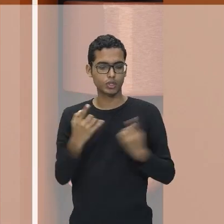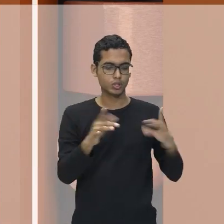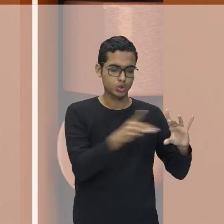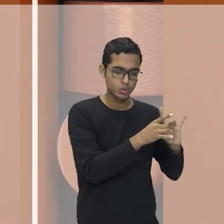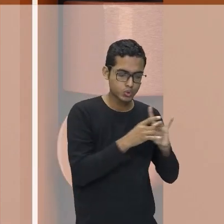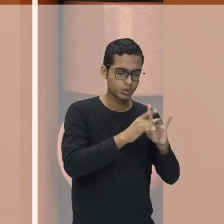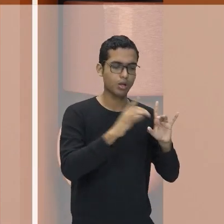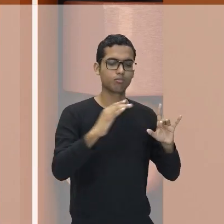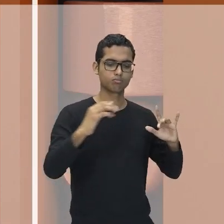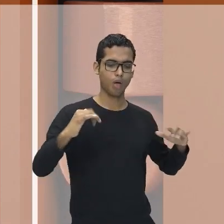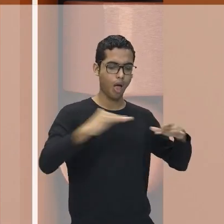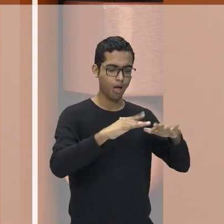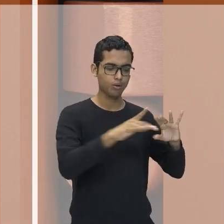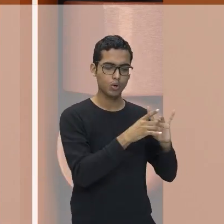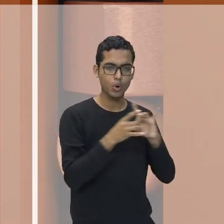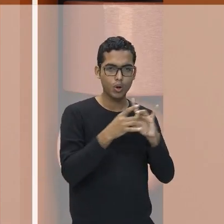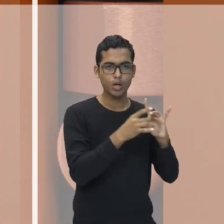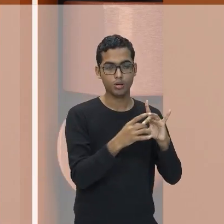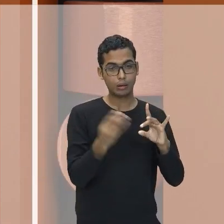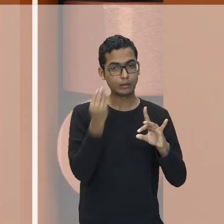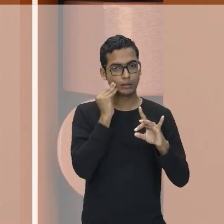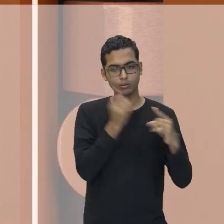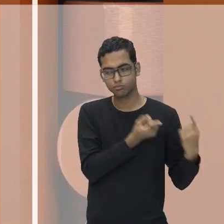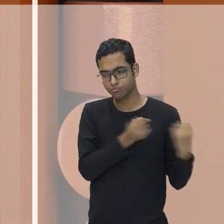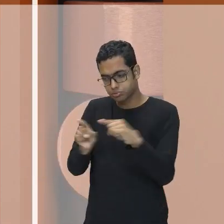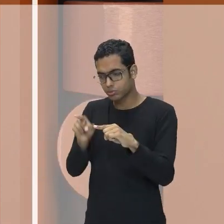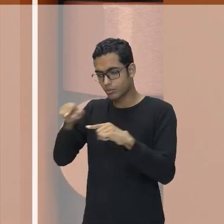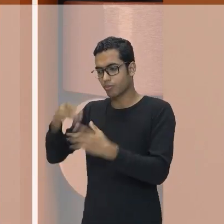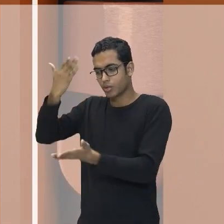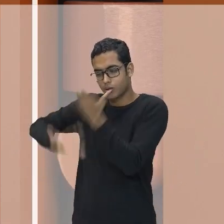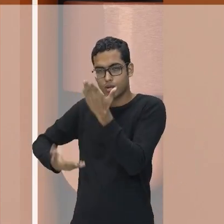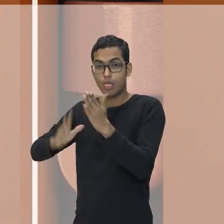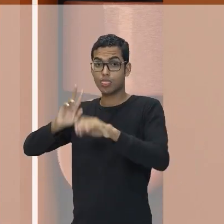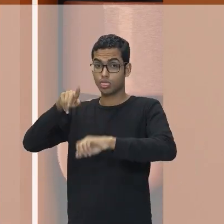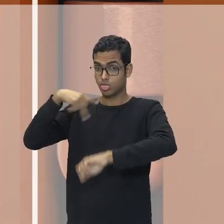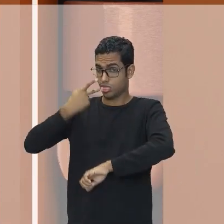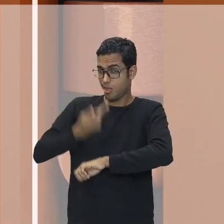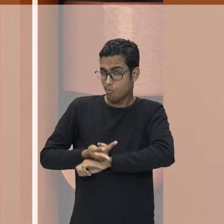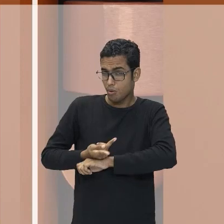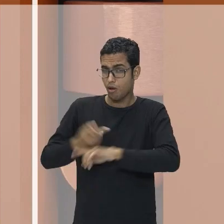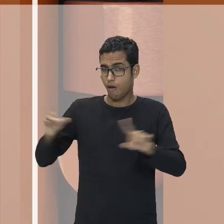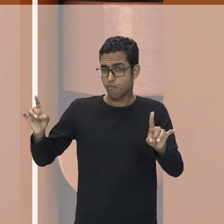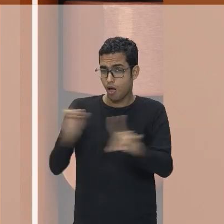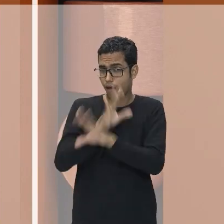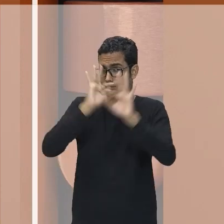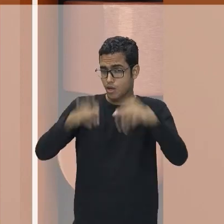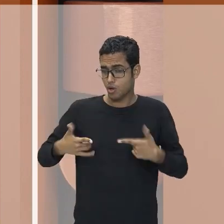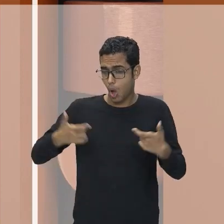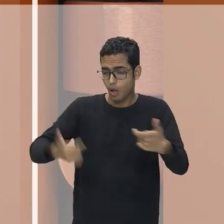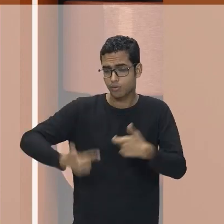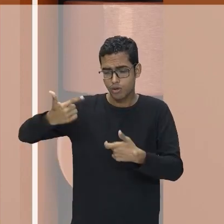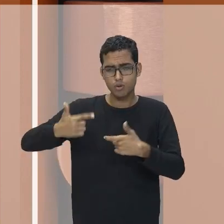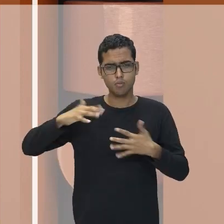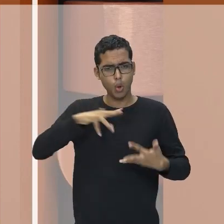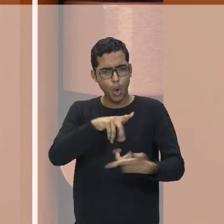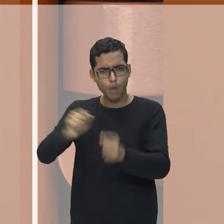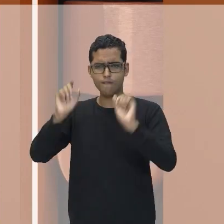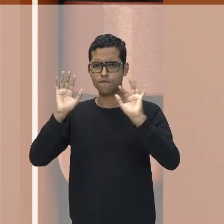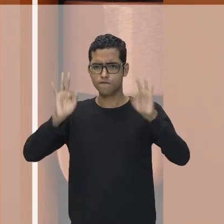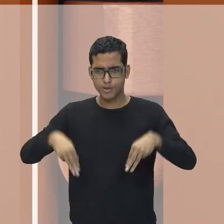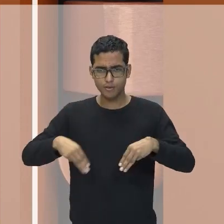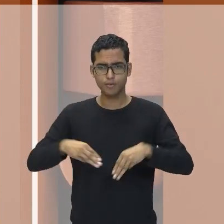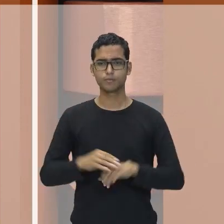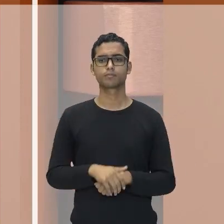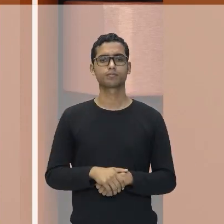forças para derrotar esse inimigo em comum. Mas após a Segunda Guerra Mundial, após o conflito, uma